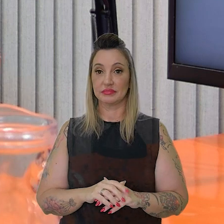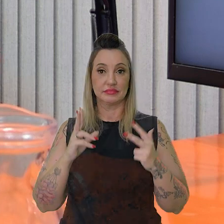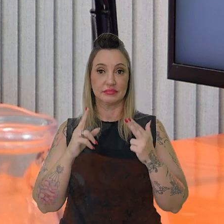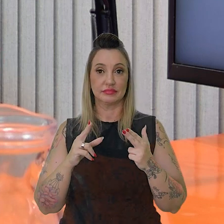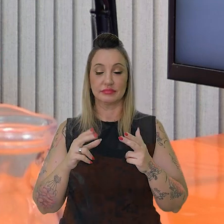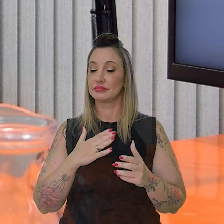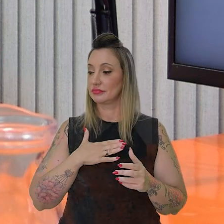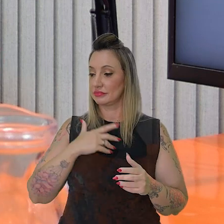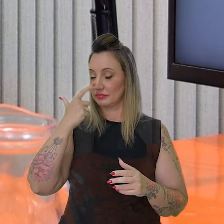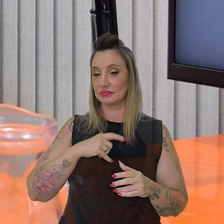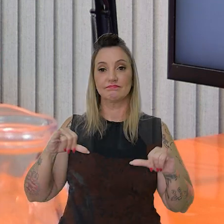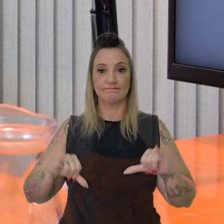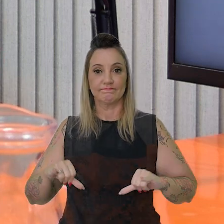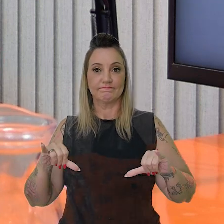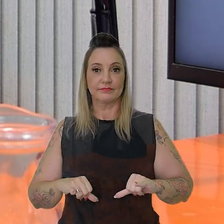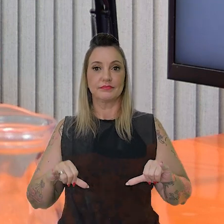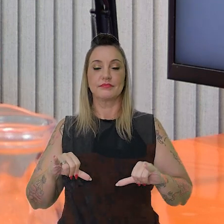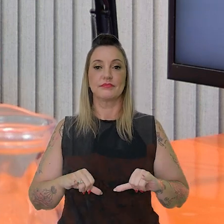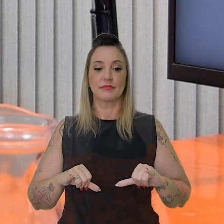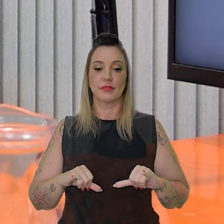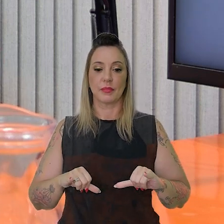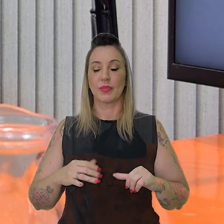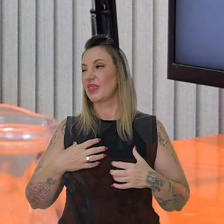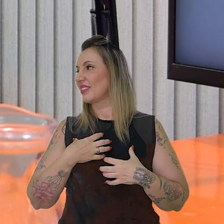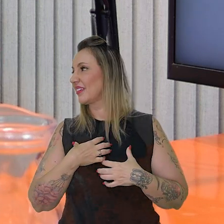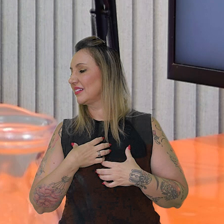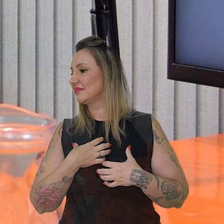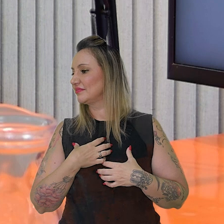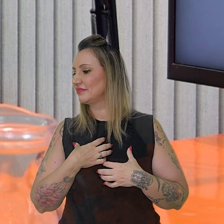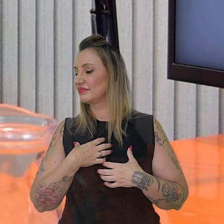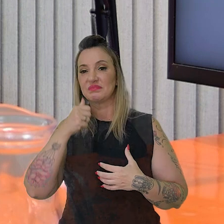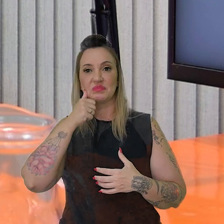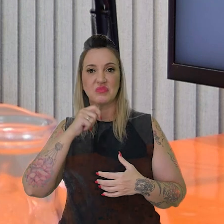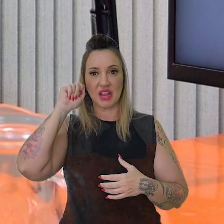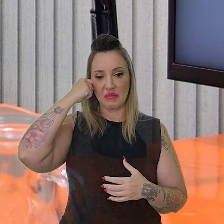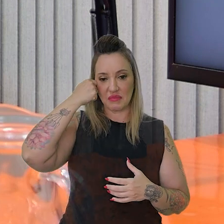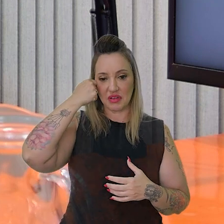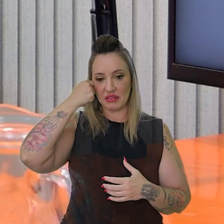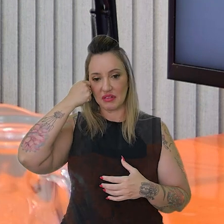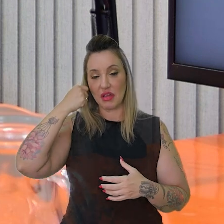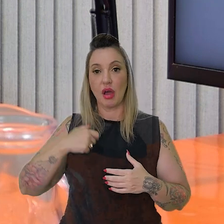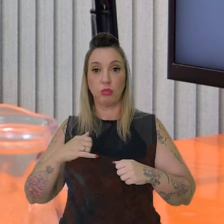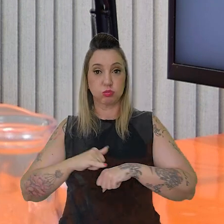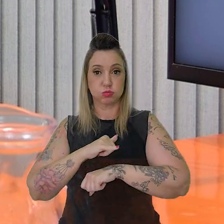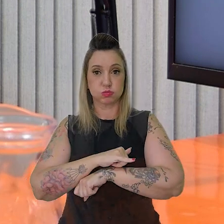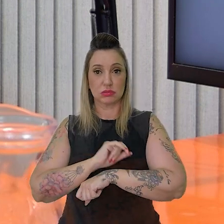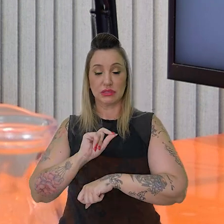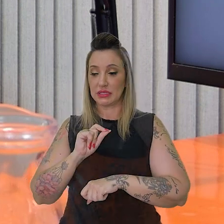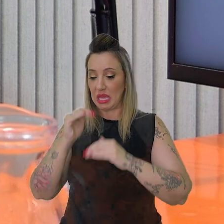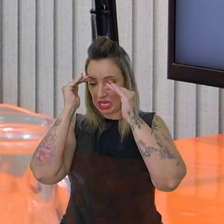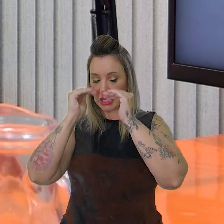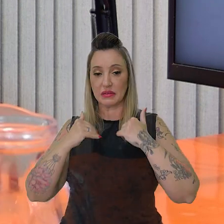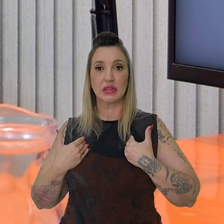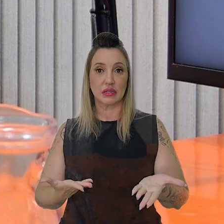tudo no tempo porque eu sofri na muito de que ai eu sou uma mulher preta sou Plus